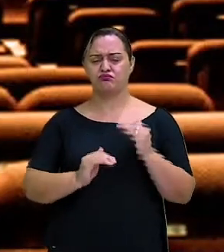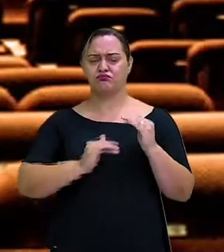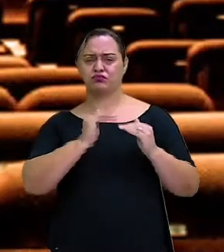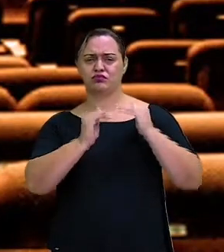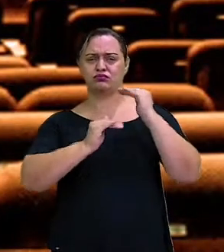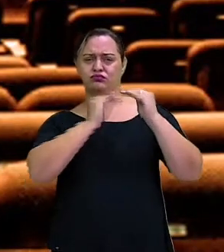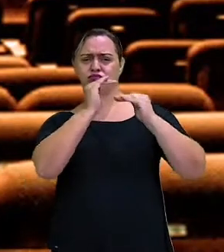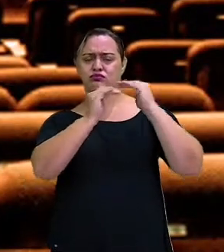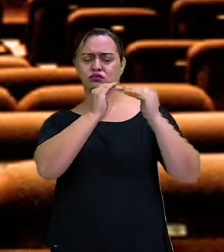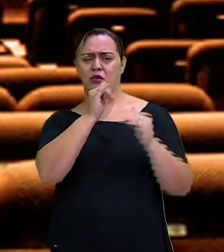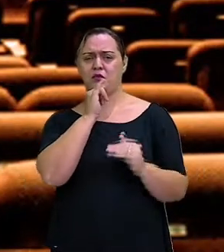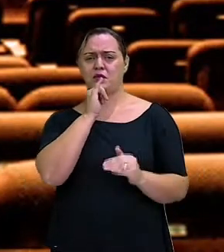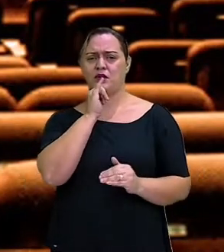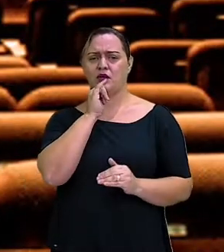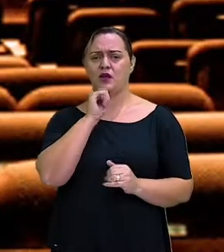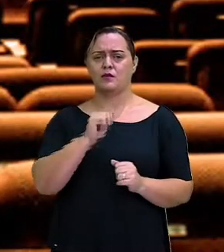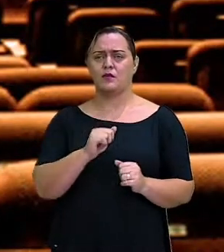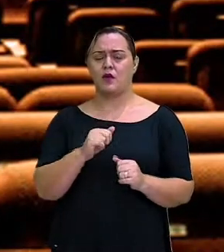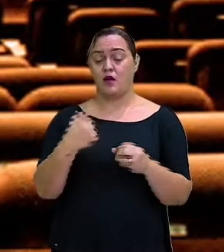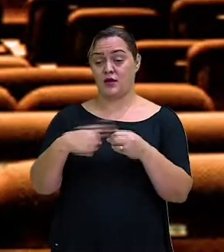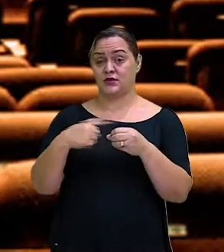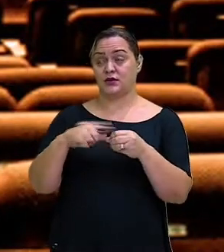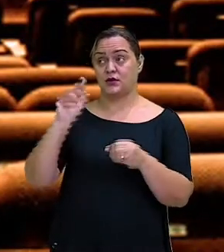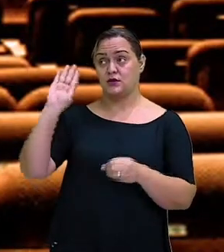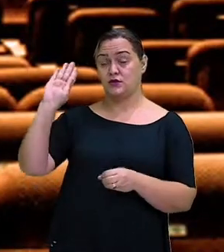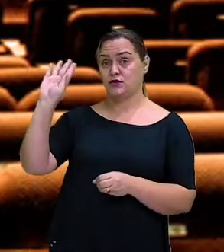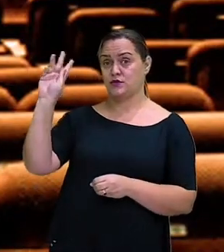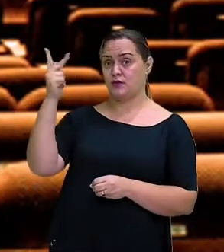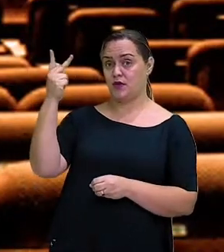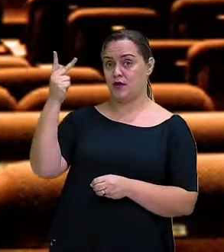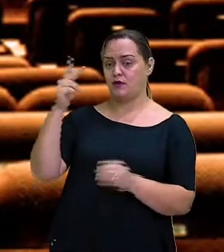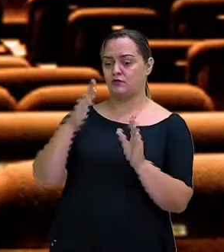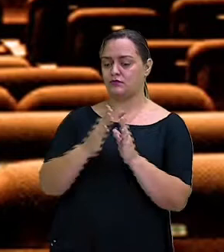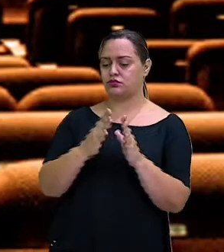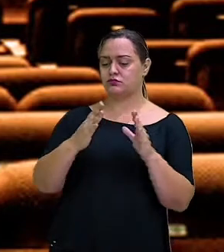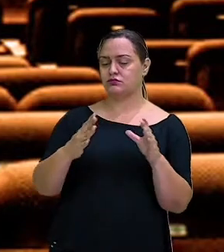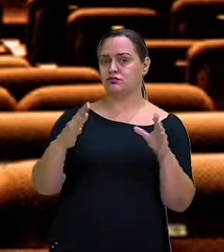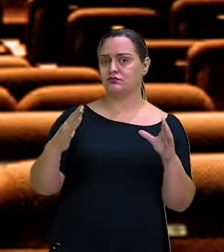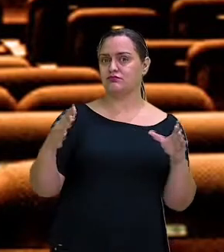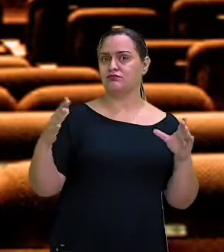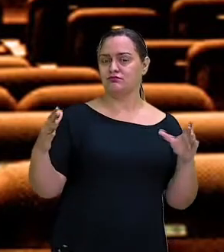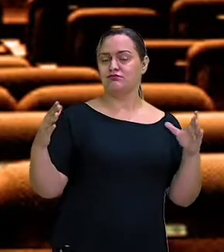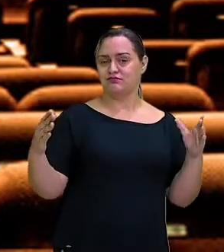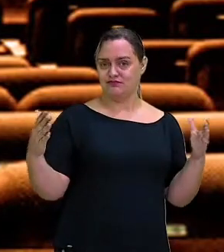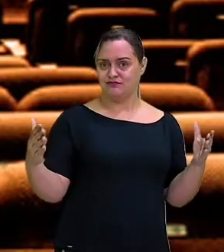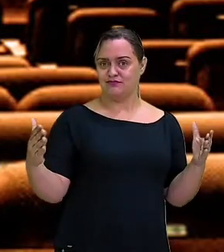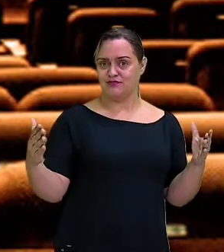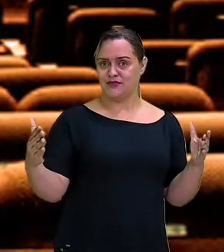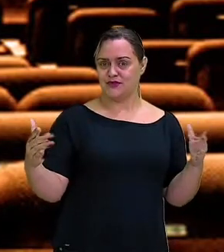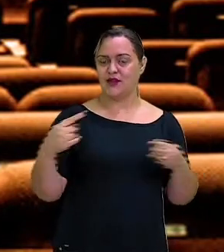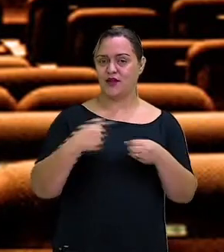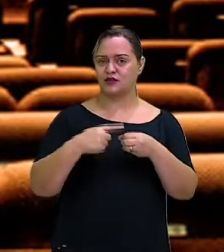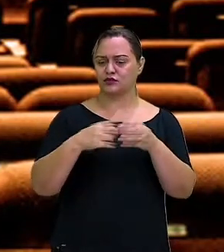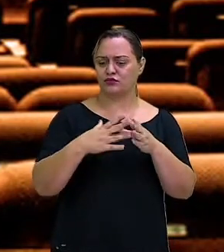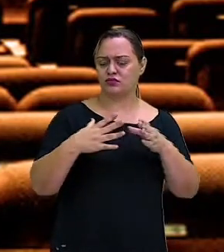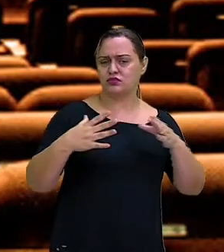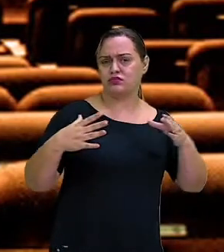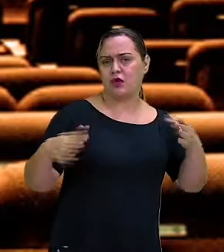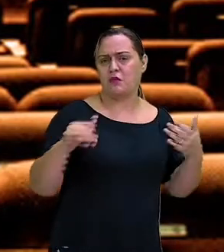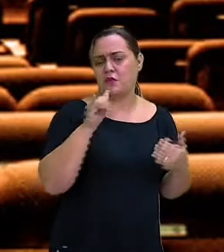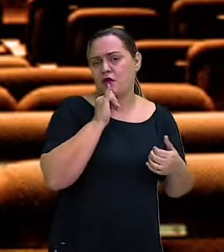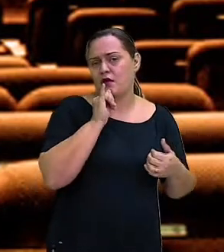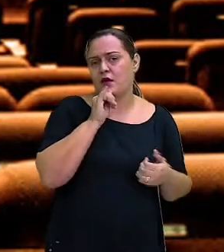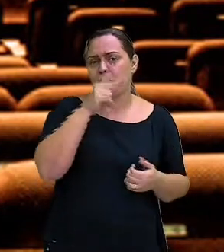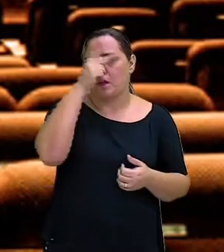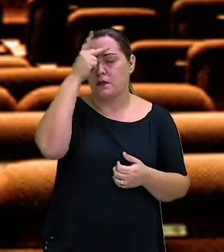à medida que BH foi crescendo, a população foi crescendo, as pessoas passaram a buscar cada vez mais os shoppings